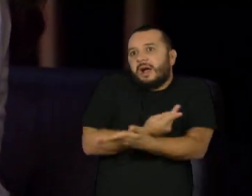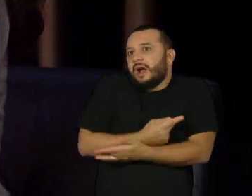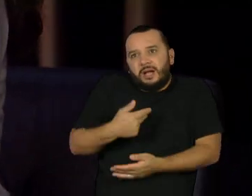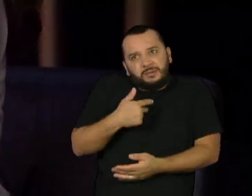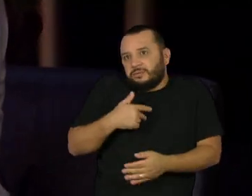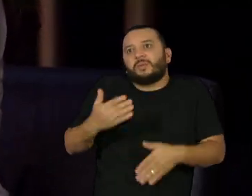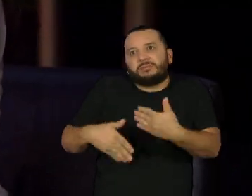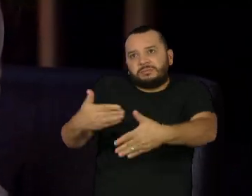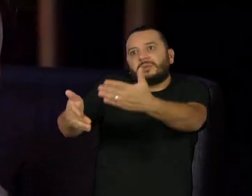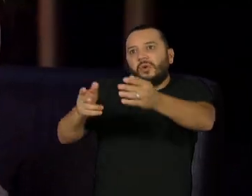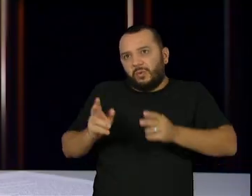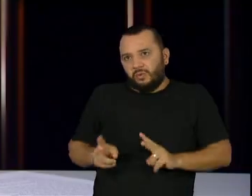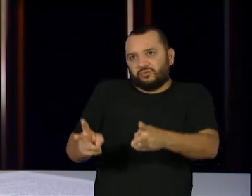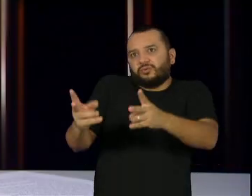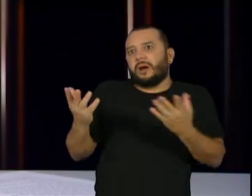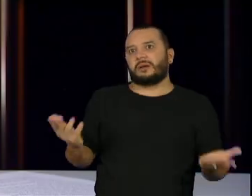frente,